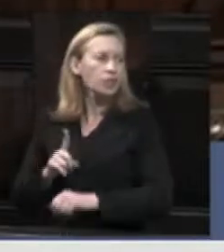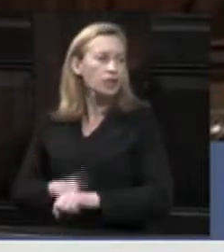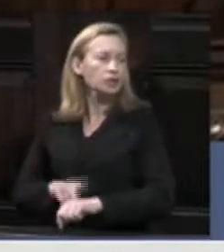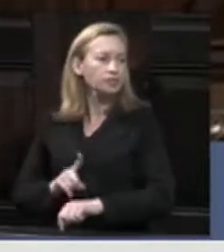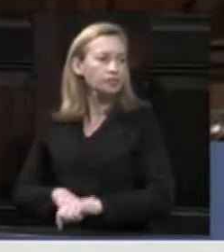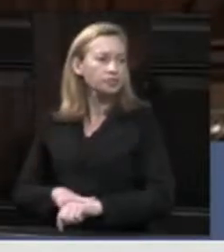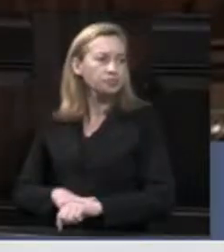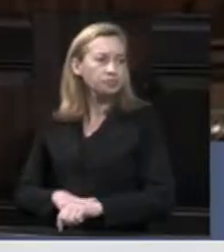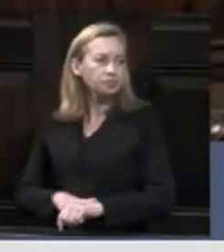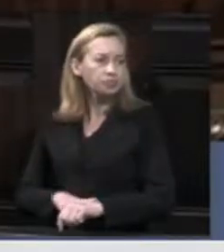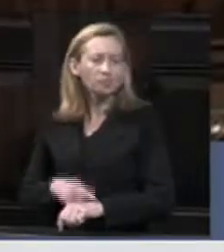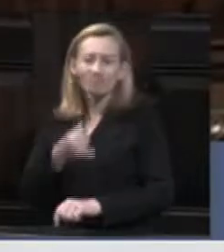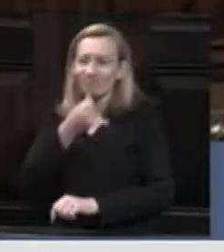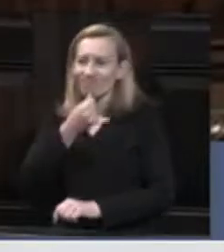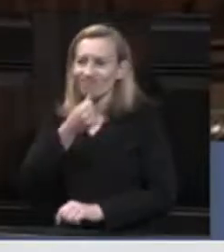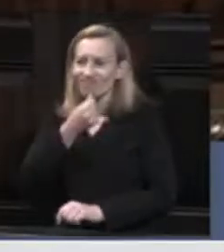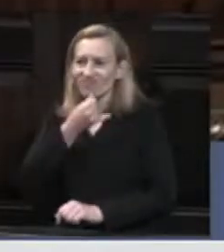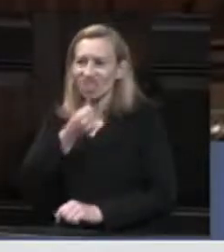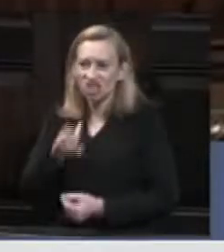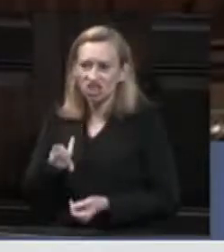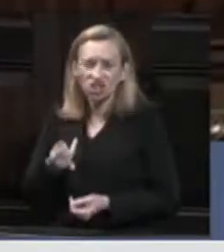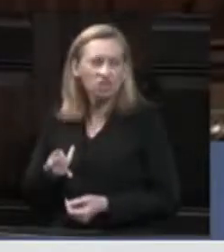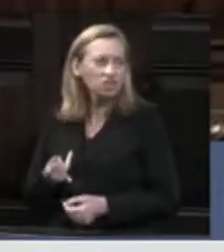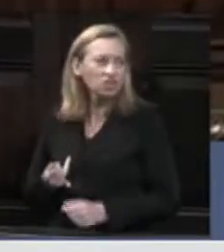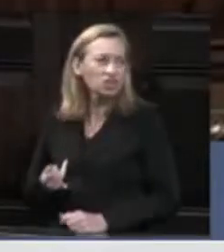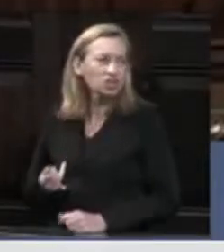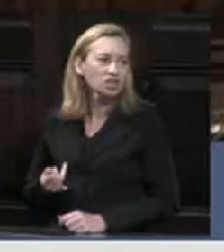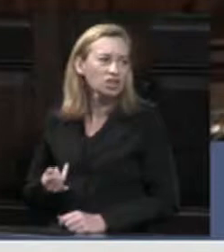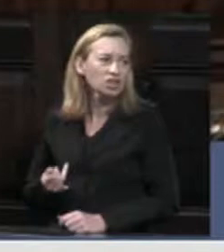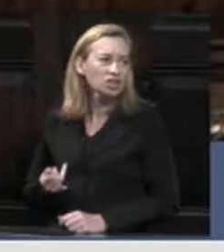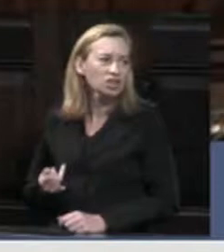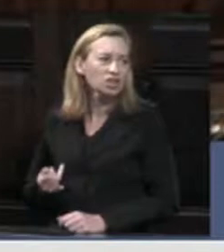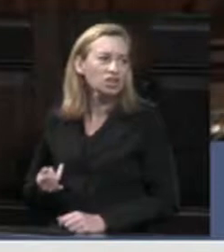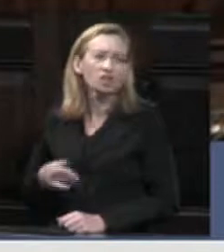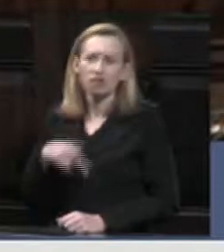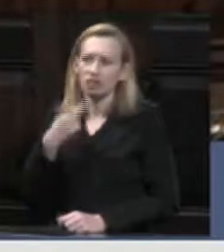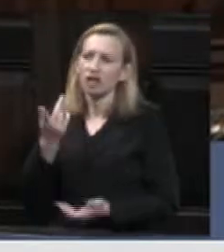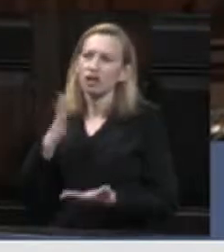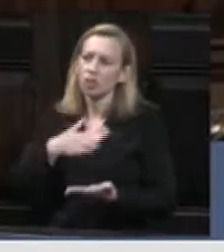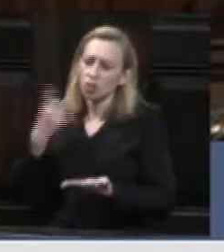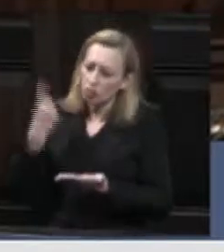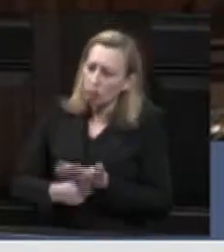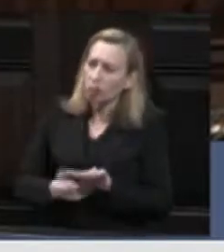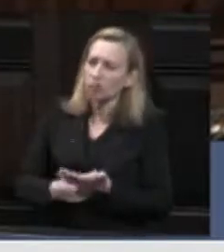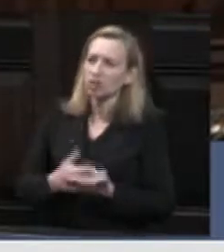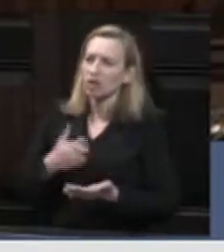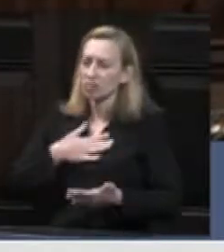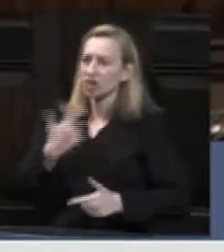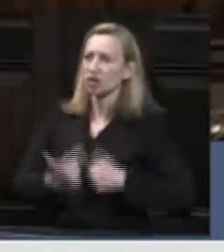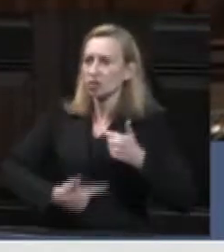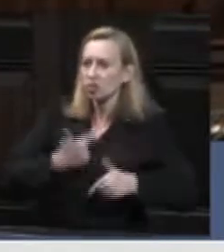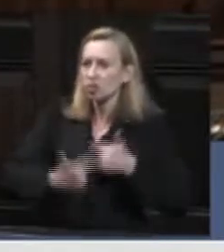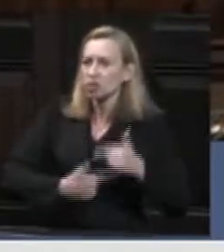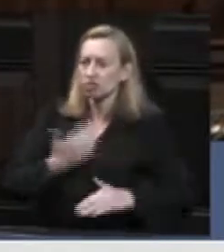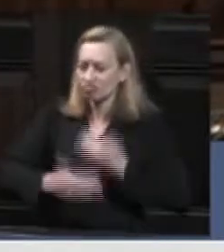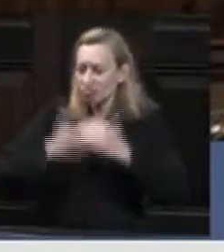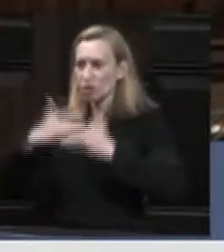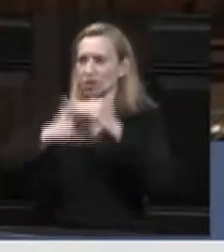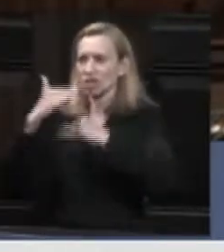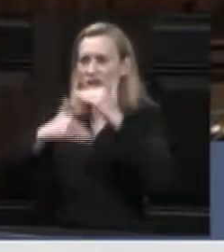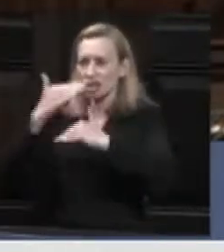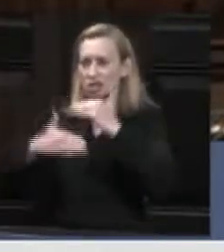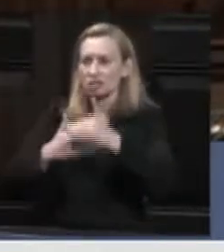essa triste efeméride, e mais uma vez renovar o meu compromisso, a minha luta em favor do processo de restauração